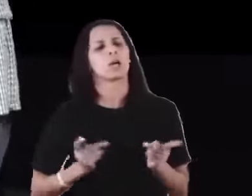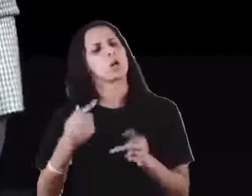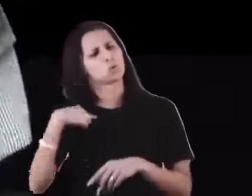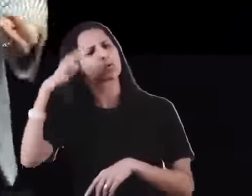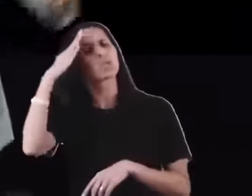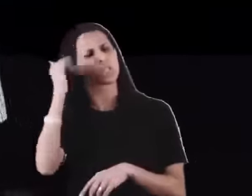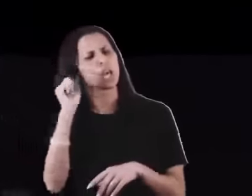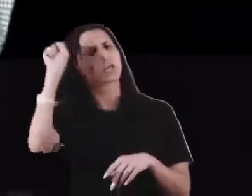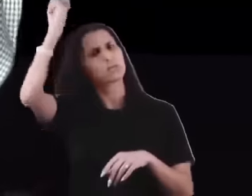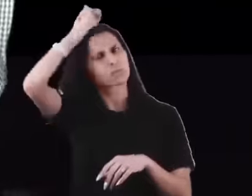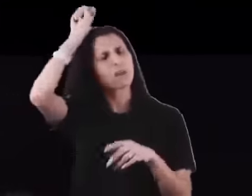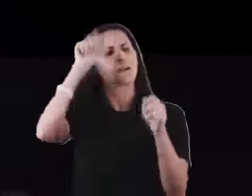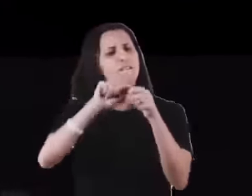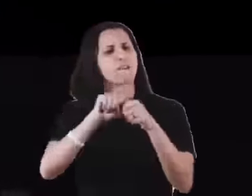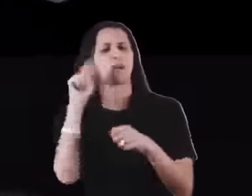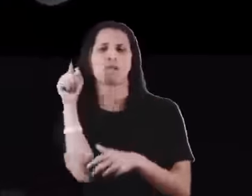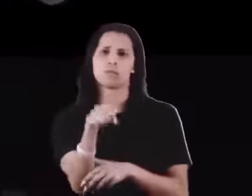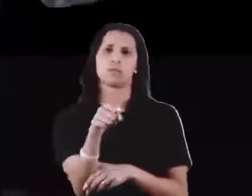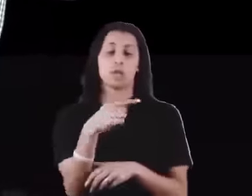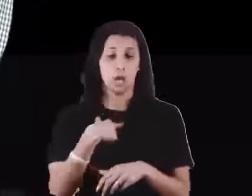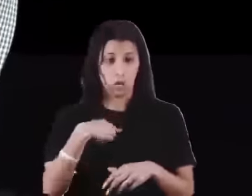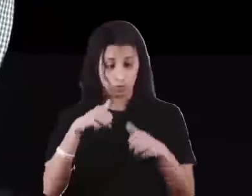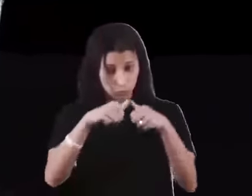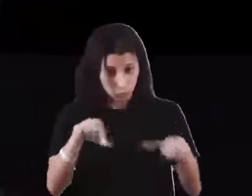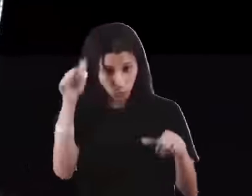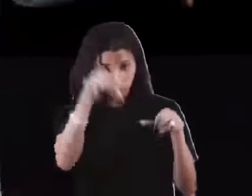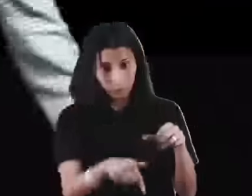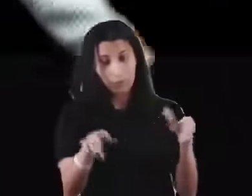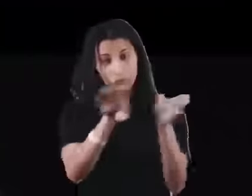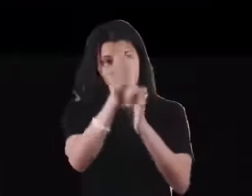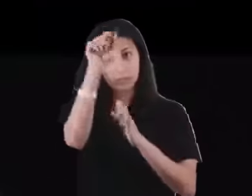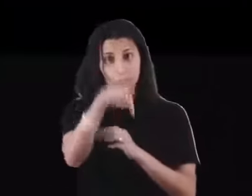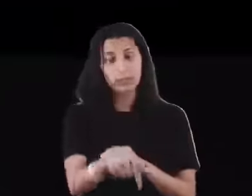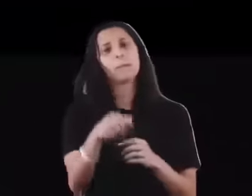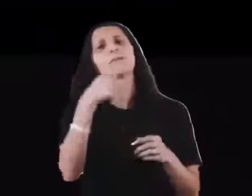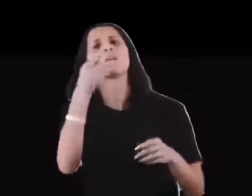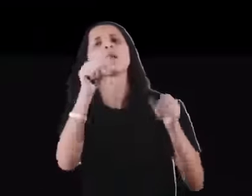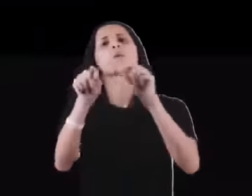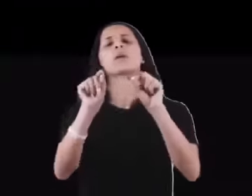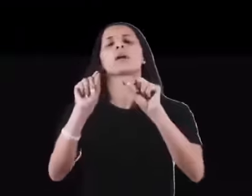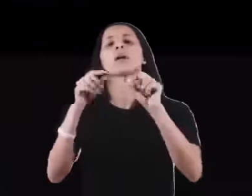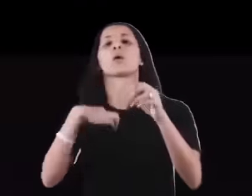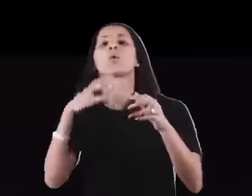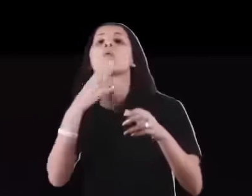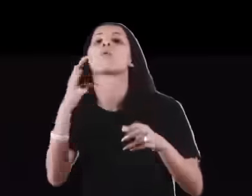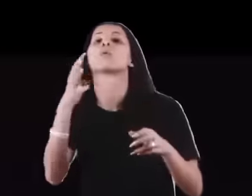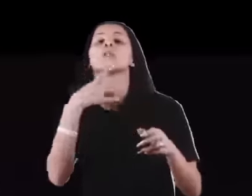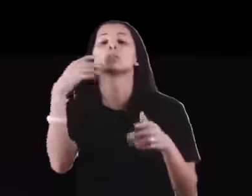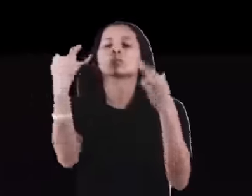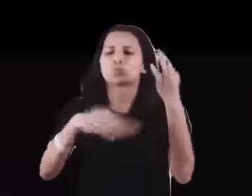fez com você ei eu estou aqui para te dizer eu conheço a sua dor